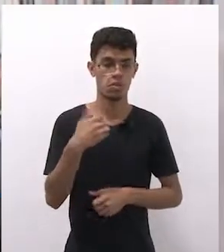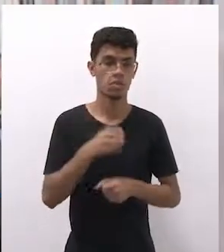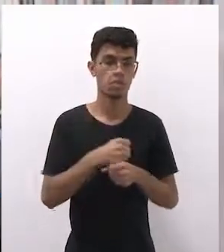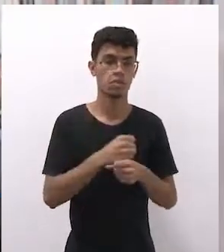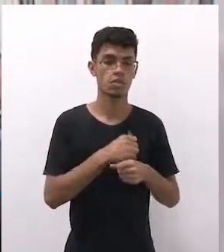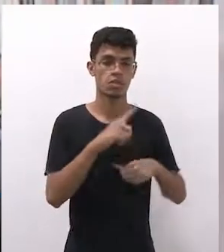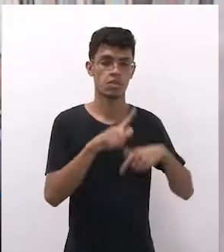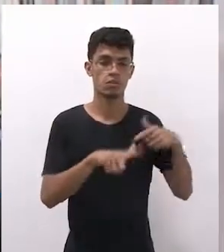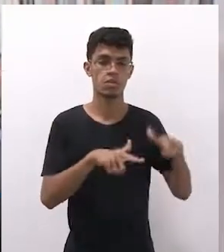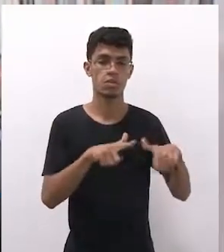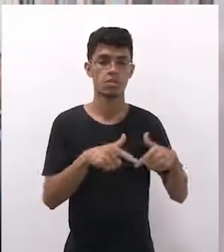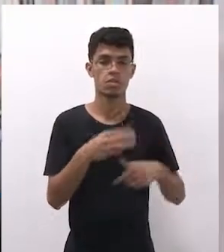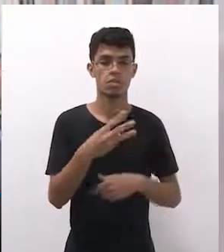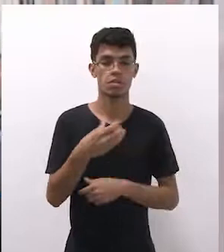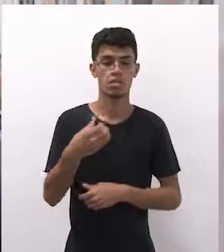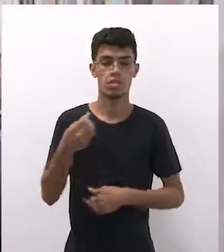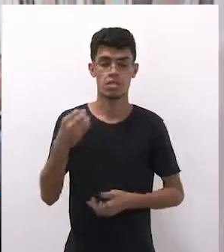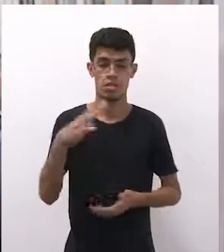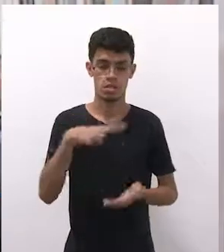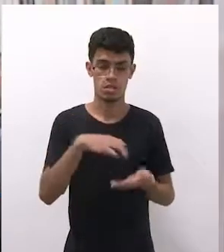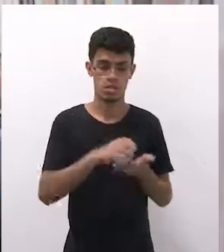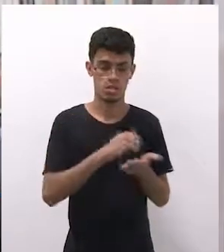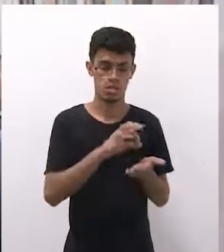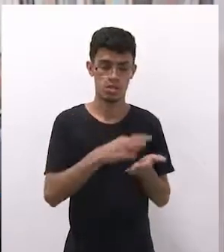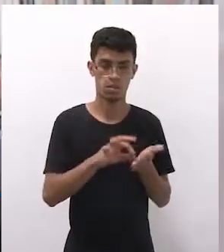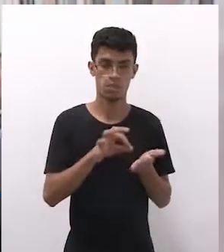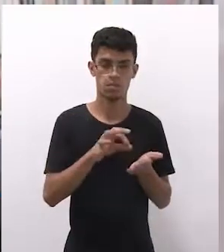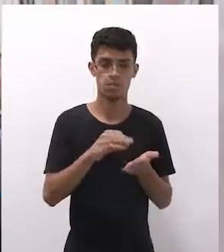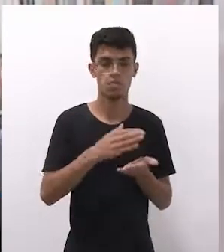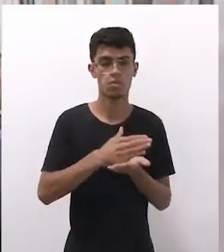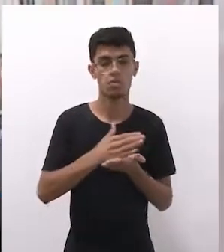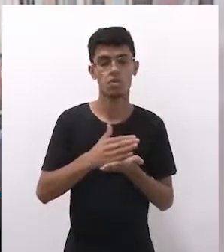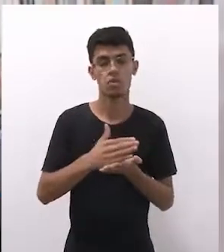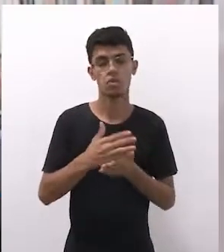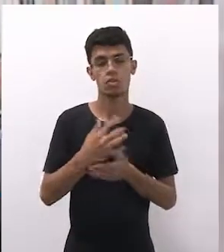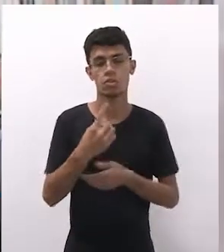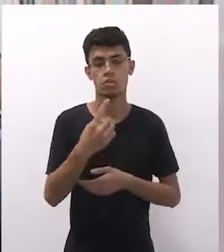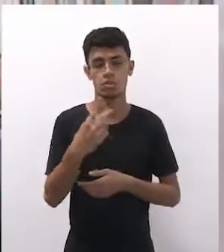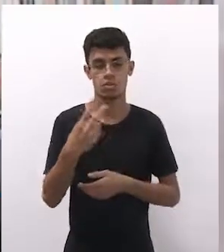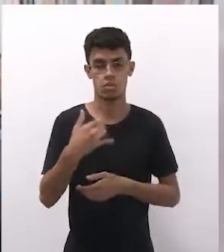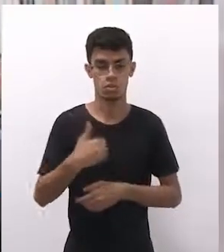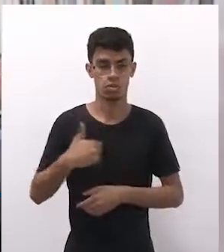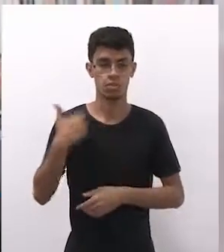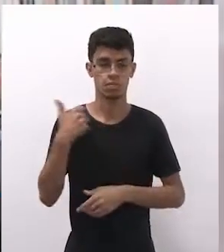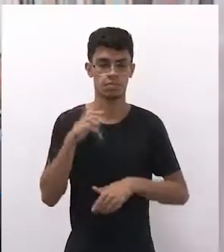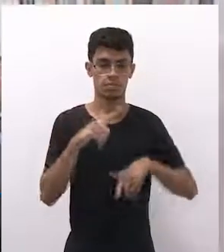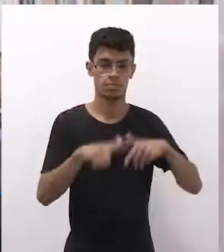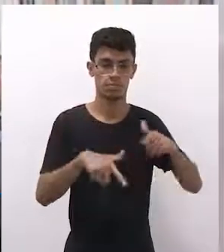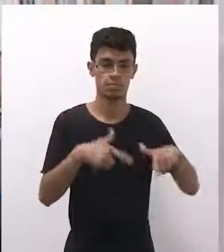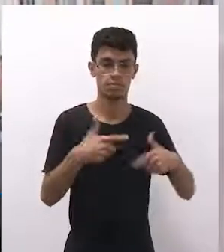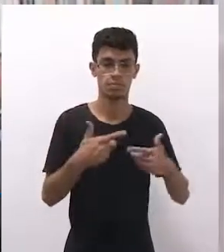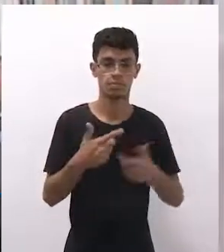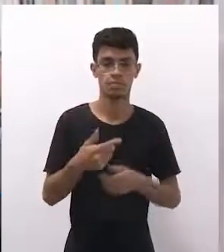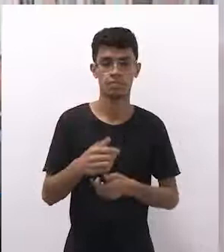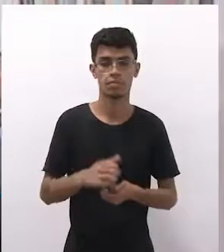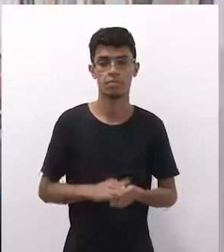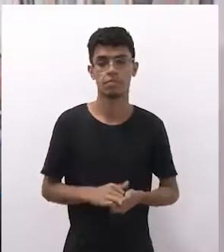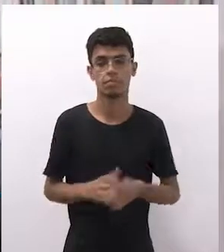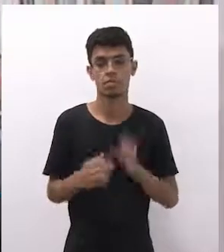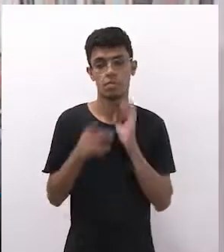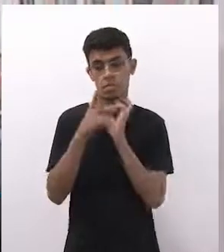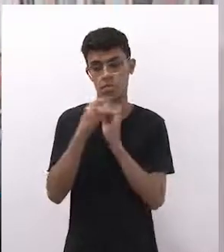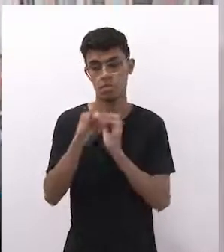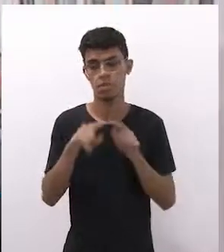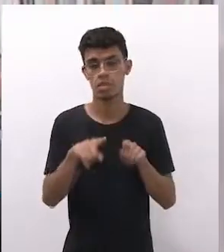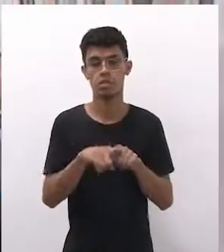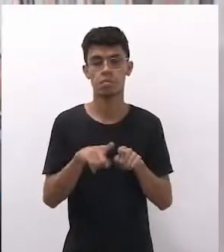36 dele com registro, mas também começou a trabalhar muito cedo, com 12, né? E aí eu até me reportei ao meu pai também, que começou a